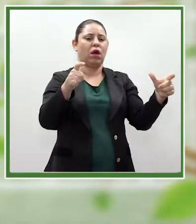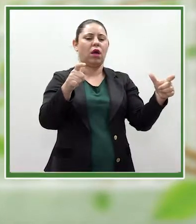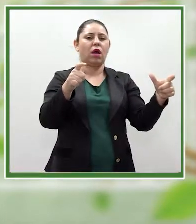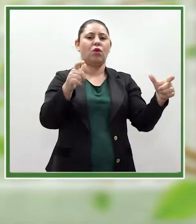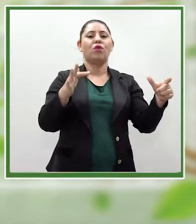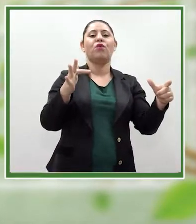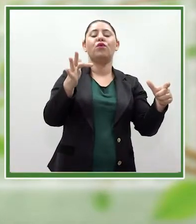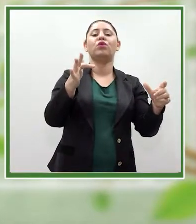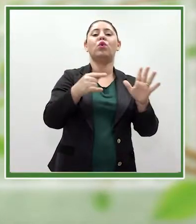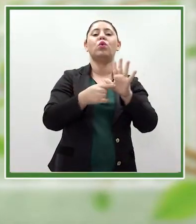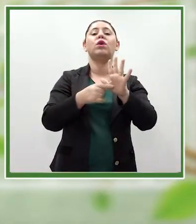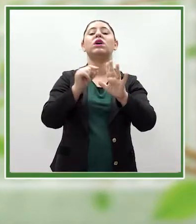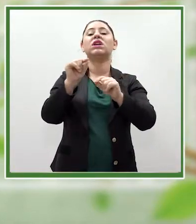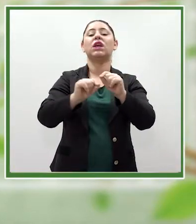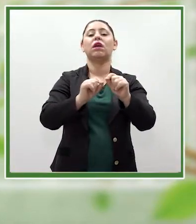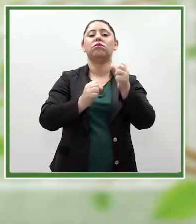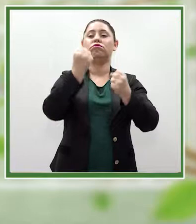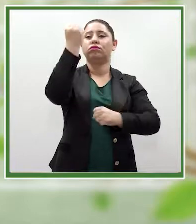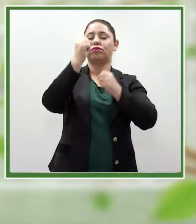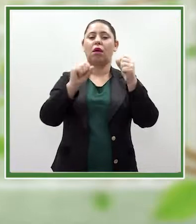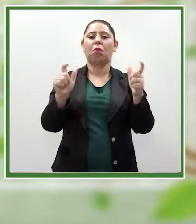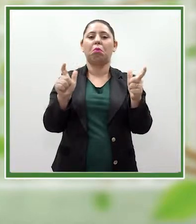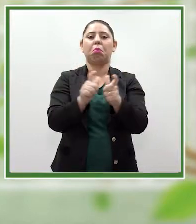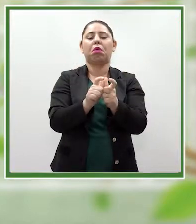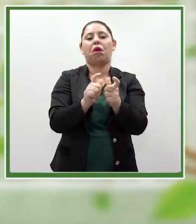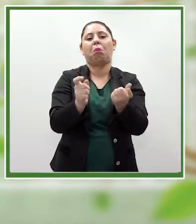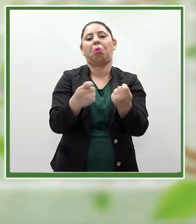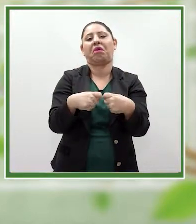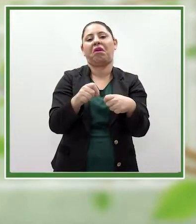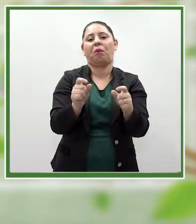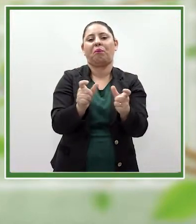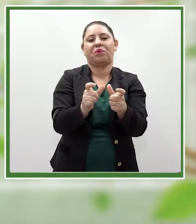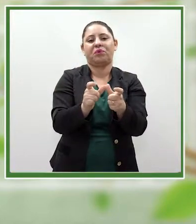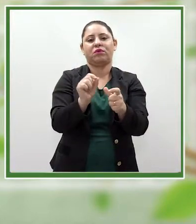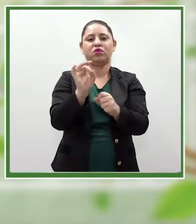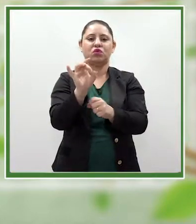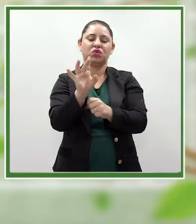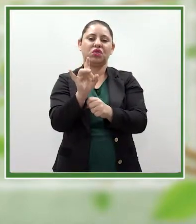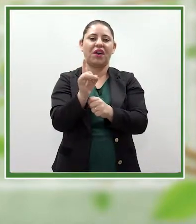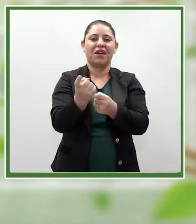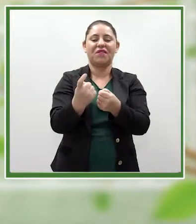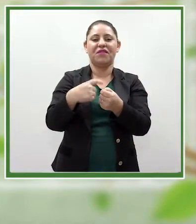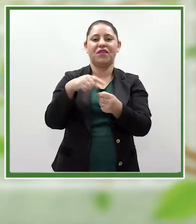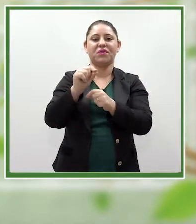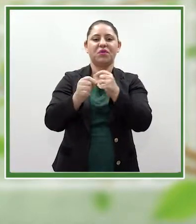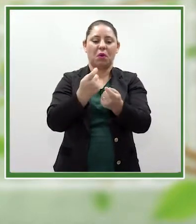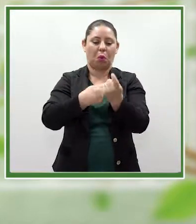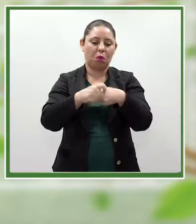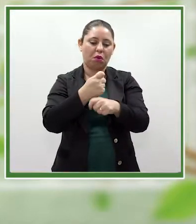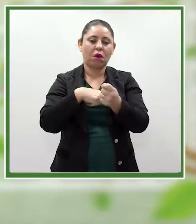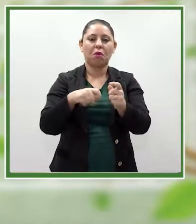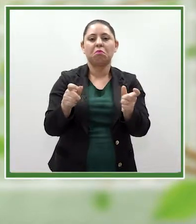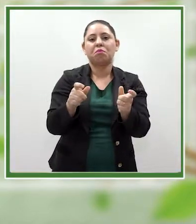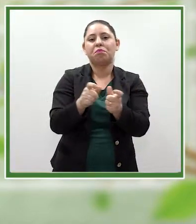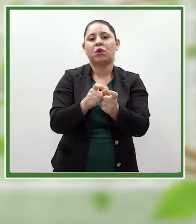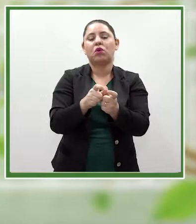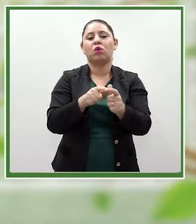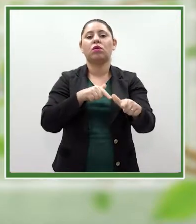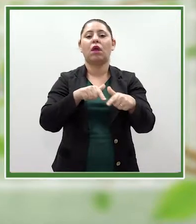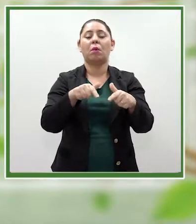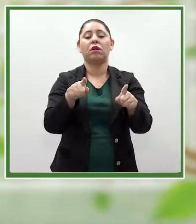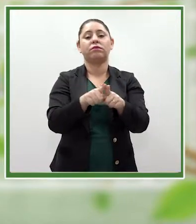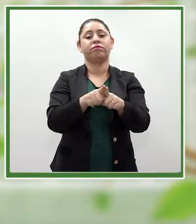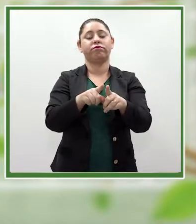o reflexo disso é que a produção tem uma menor eficiência e, consequentemente, um menor retorno